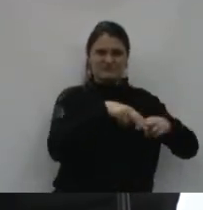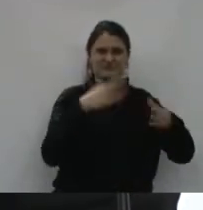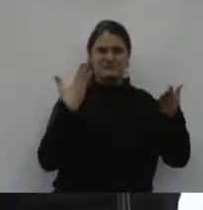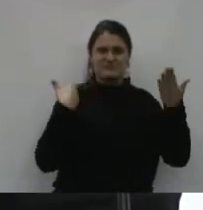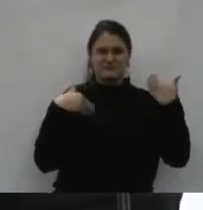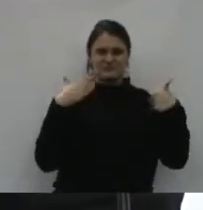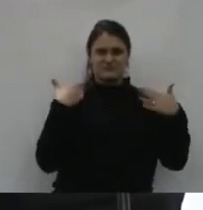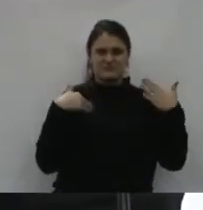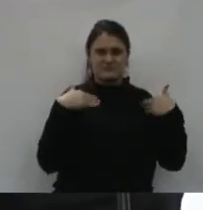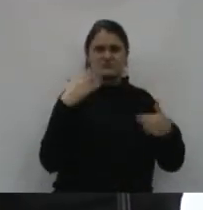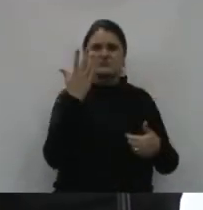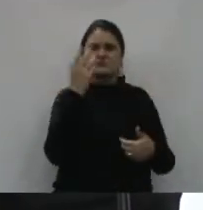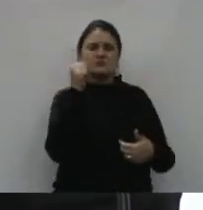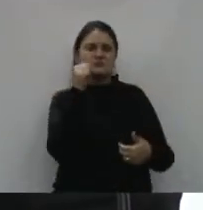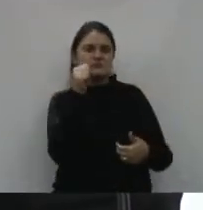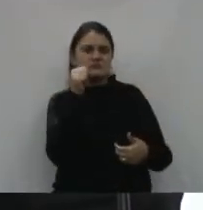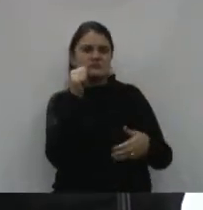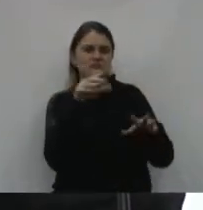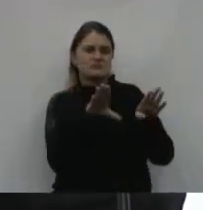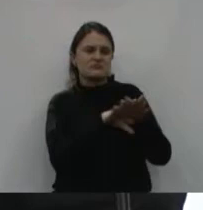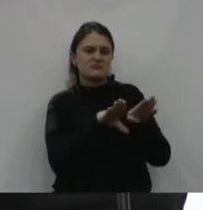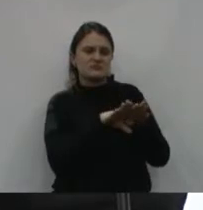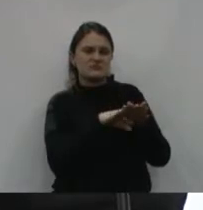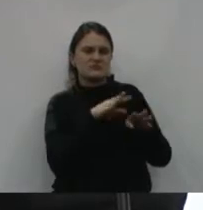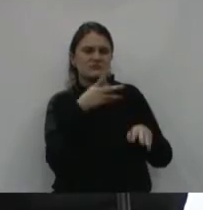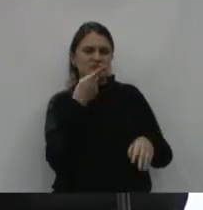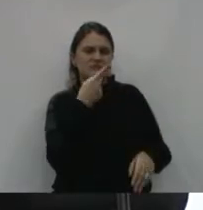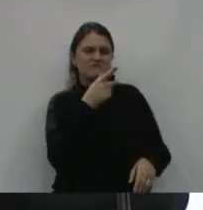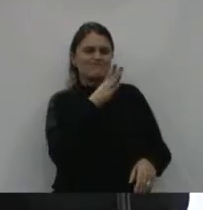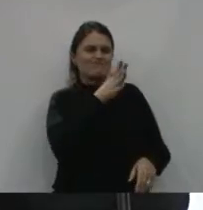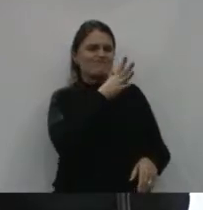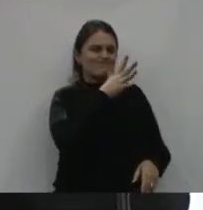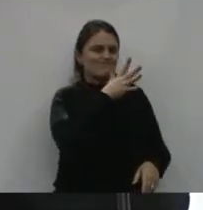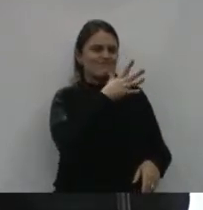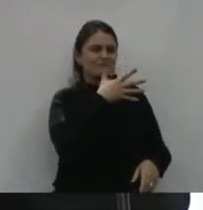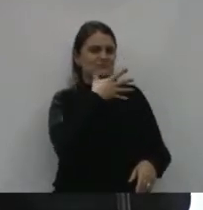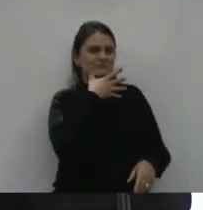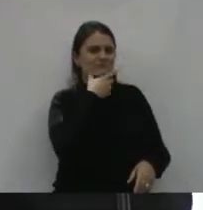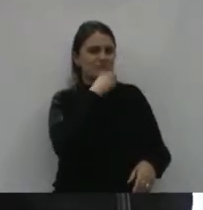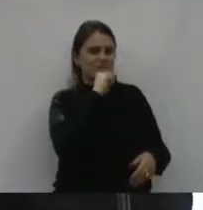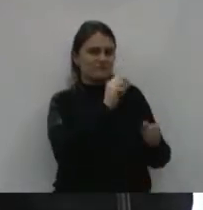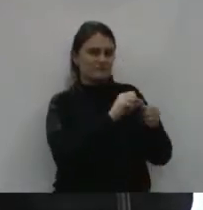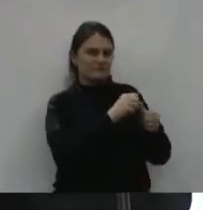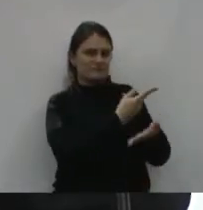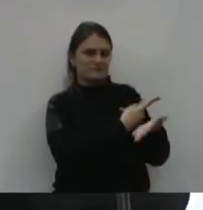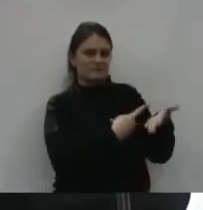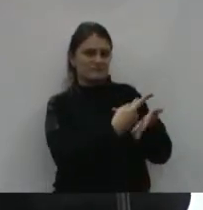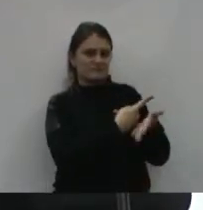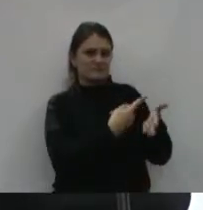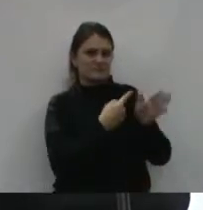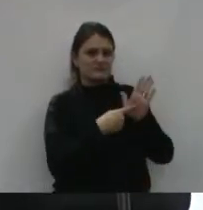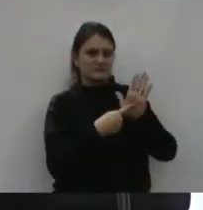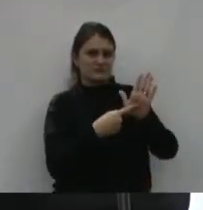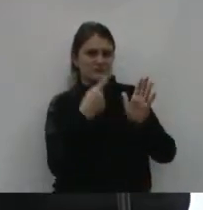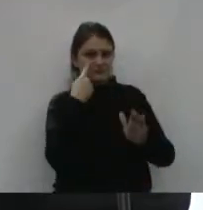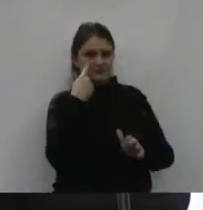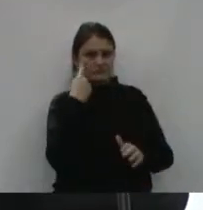passear e ela também exaltava que o órgão sexual da do abusador